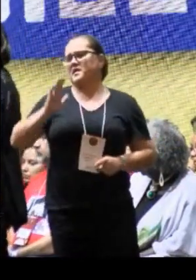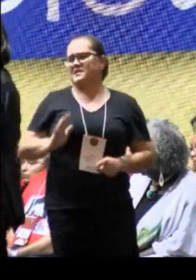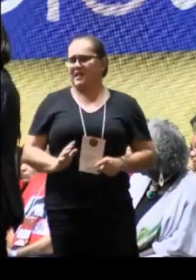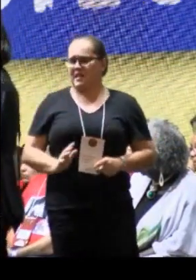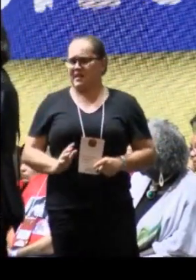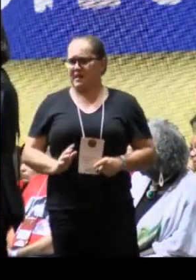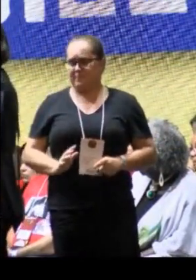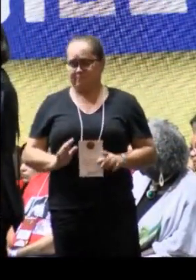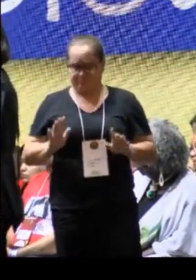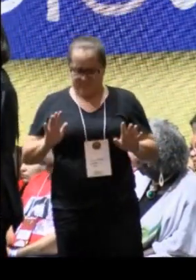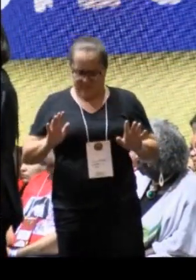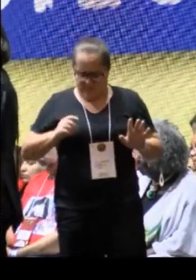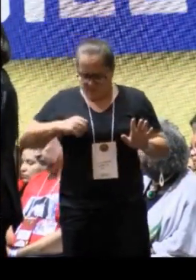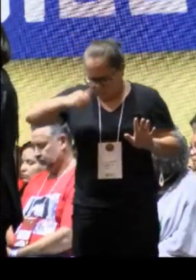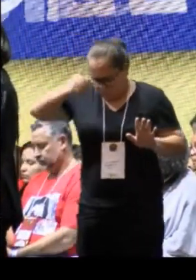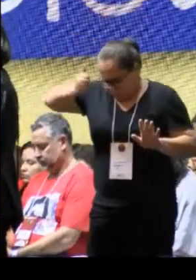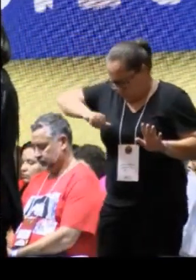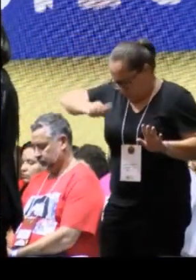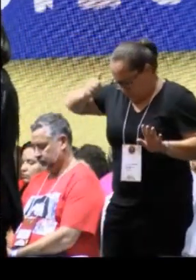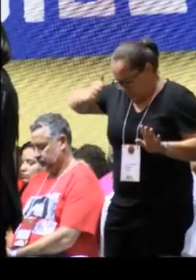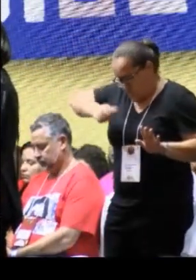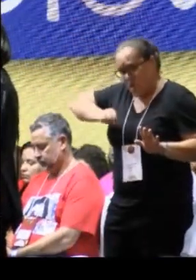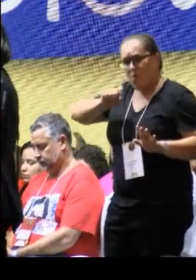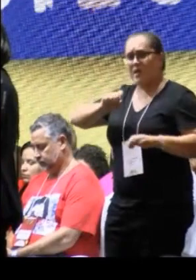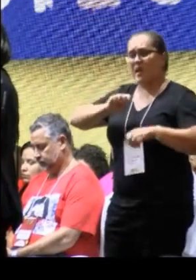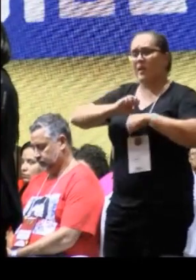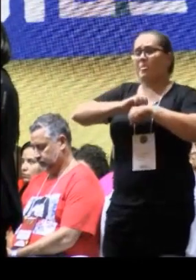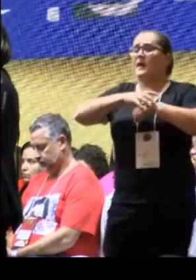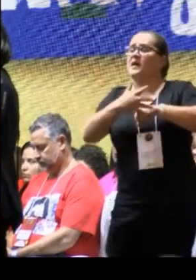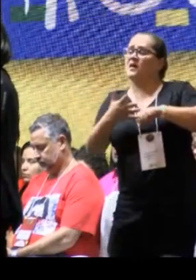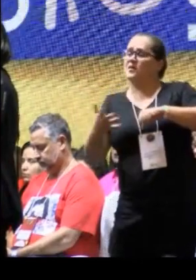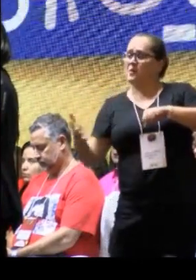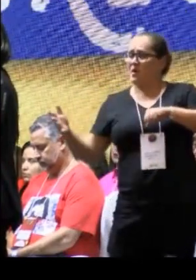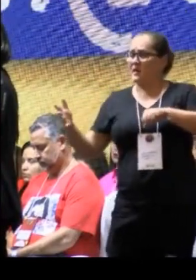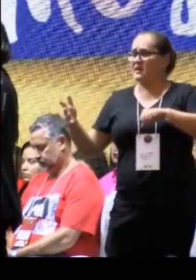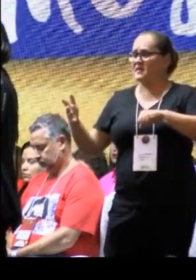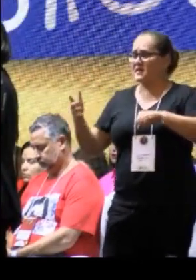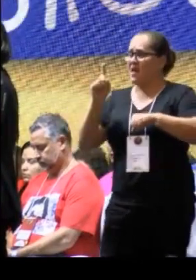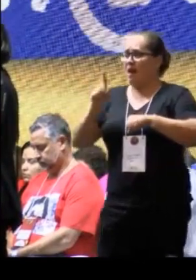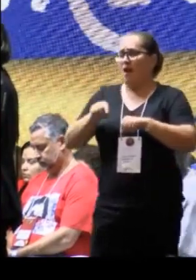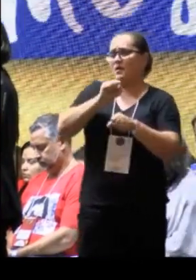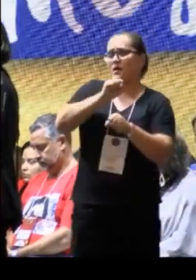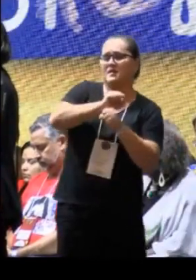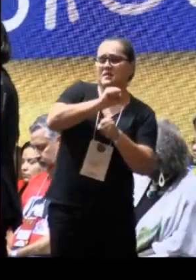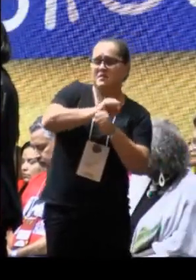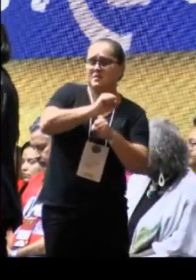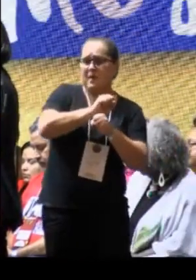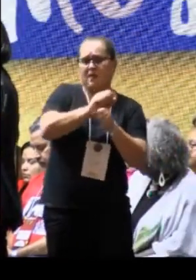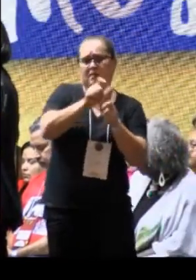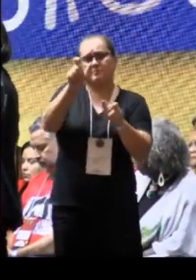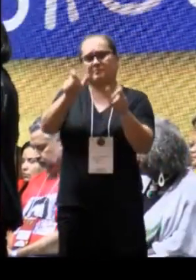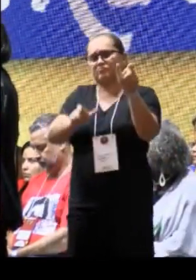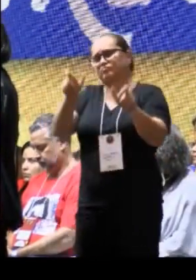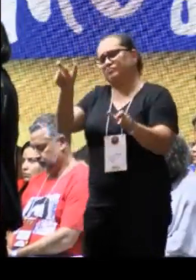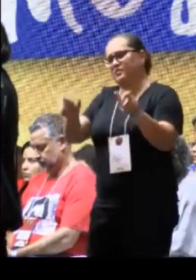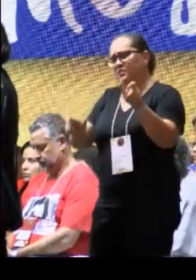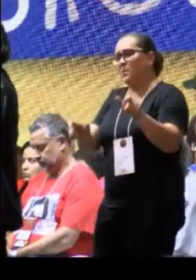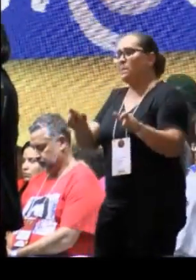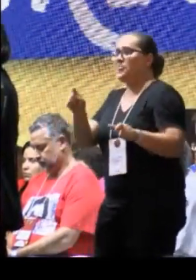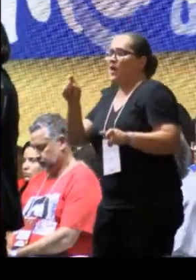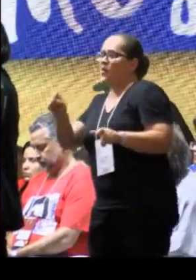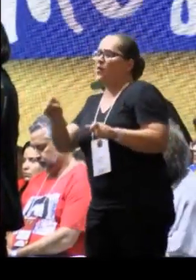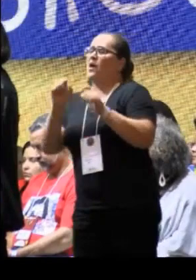A autocrítica que a democracia e o Estado de Direito esperam é daqueles que na mídia,